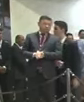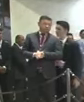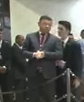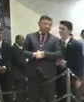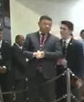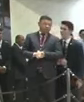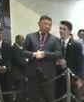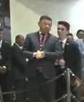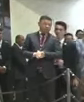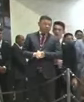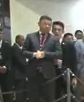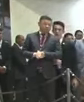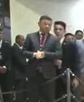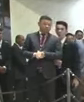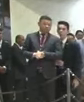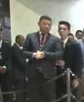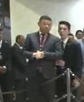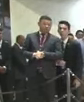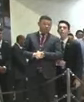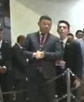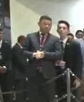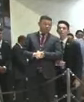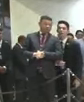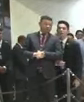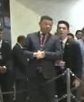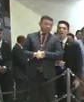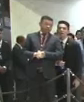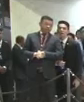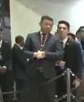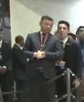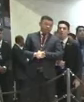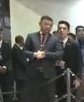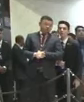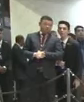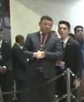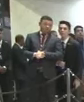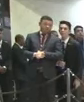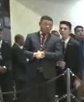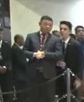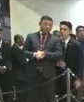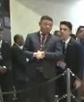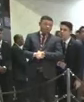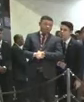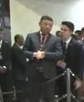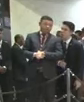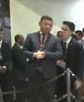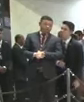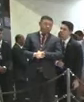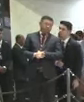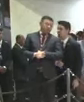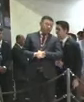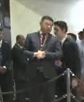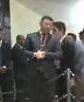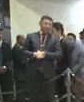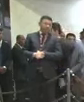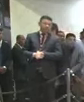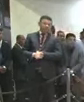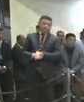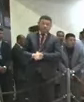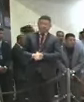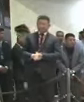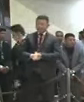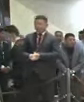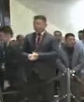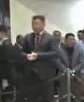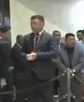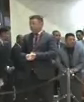de 10 pessoas que estão me ouvindo aqui. São exatamente 10 pessoas. Chegou